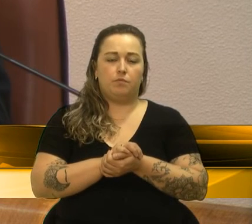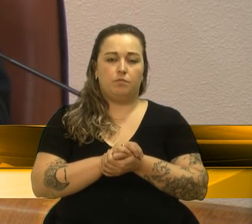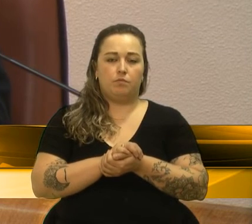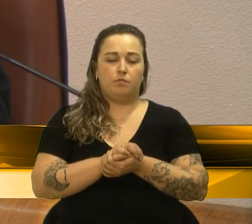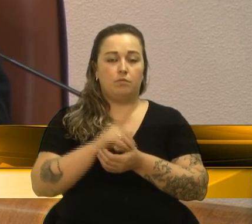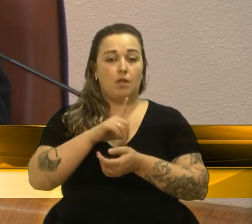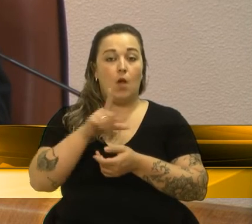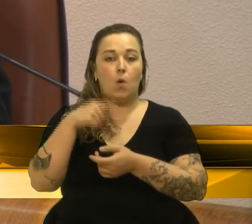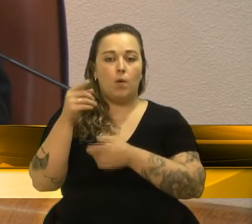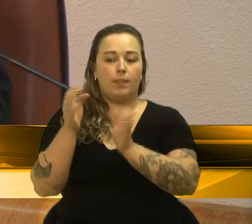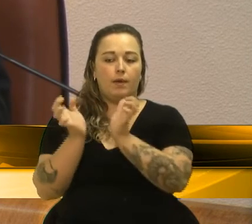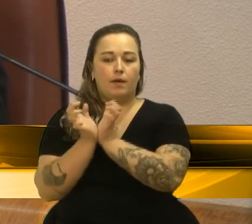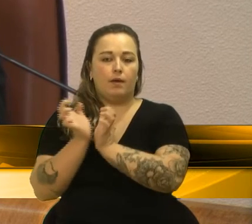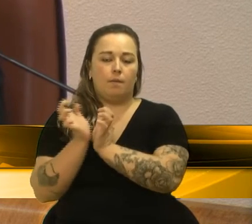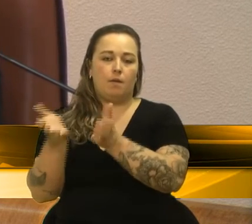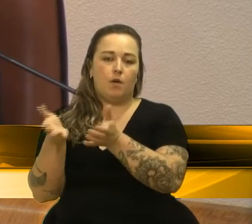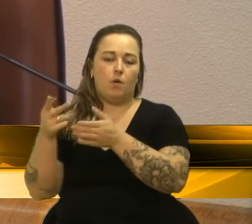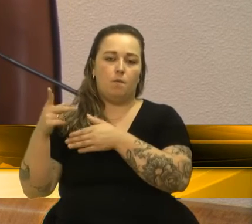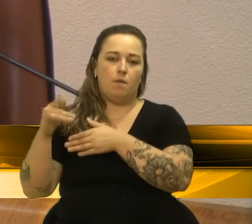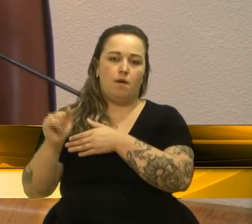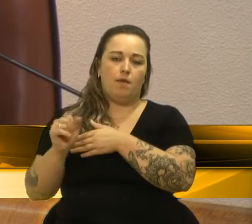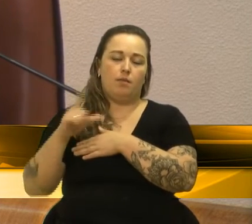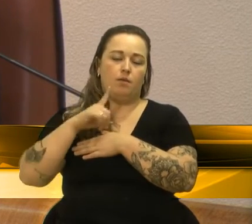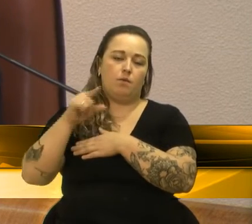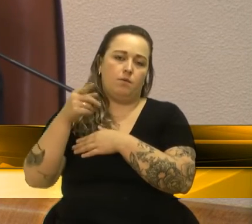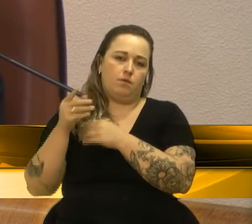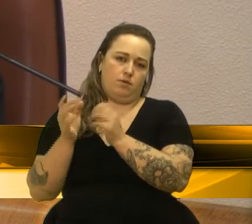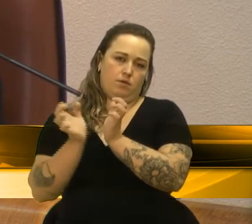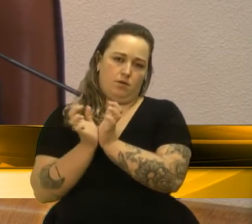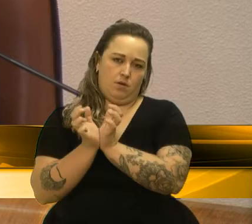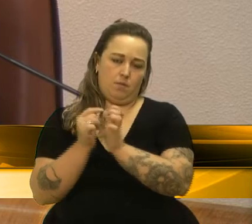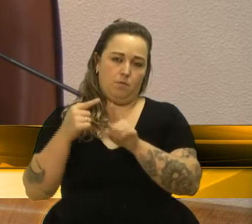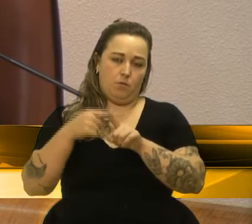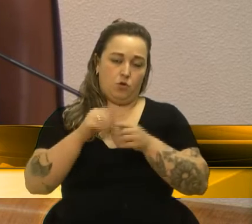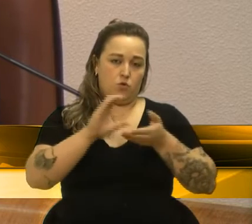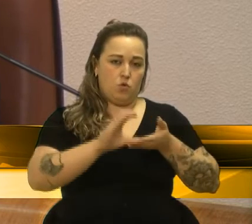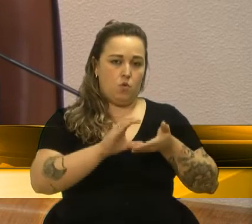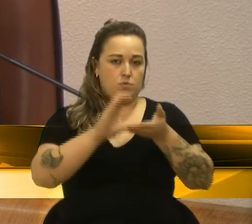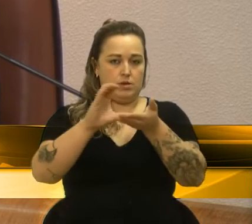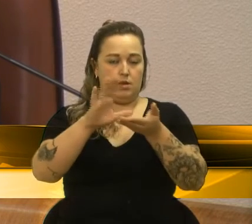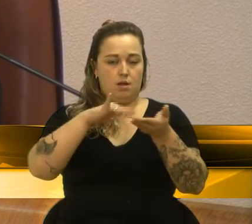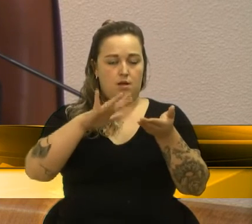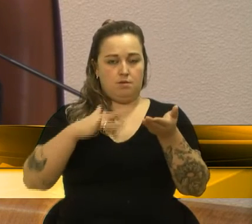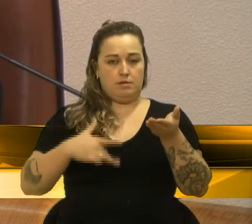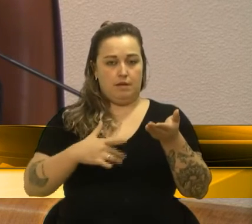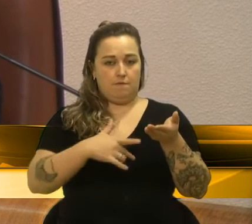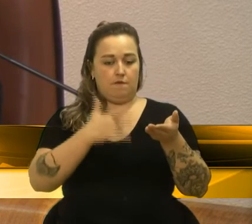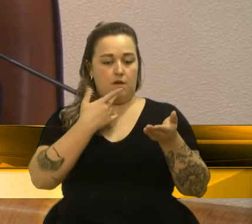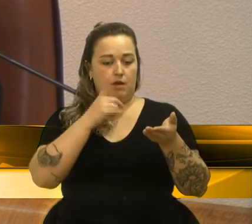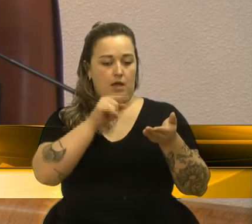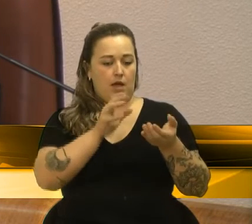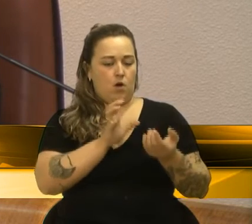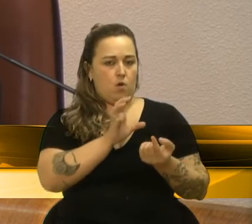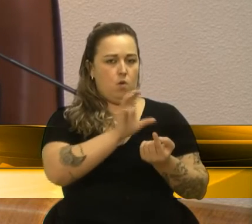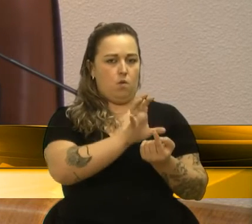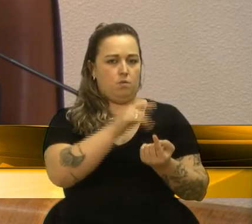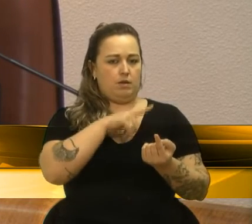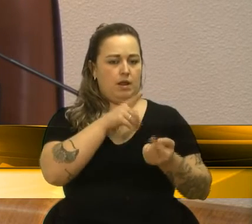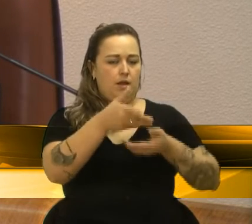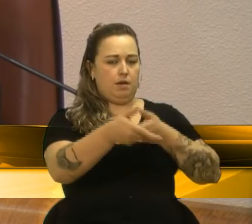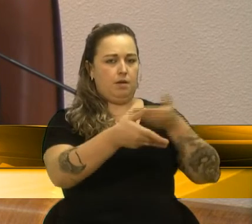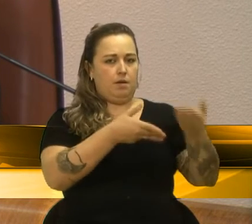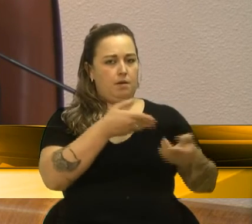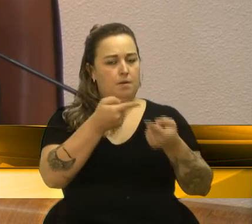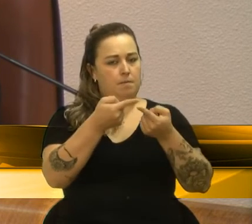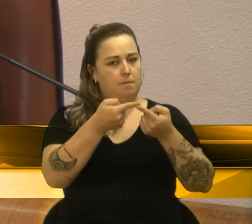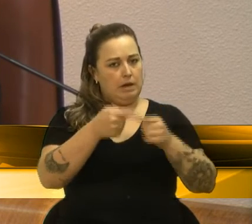equipe. Frisa o denunciante que o Conselho Municipal de Saúde era contrário à gestão compartilhada, mas, mesmo assim,